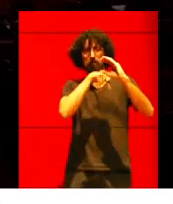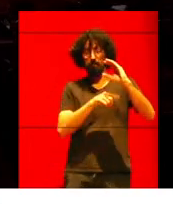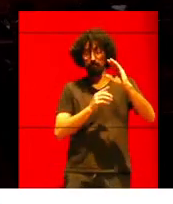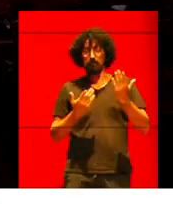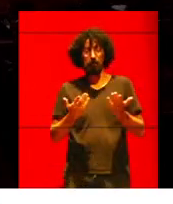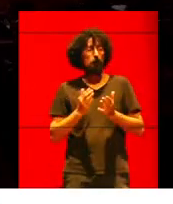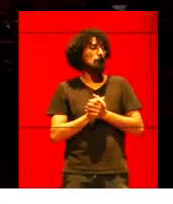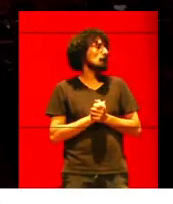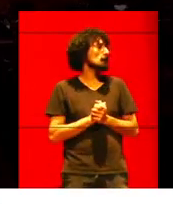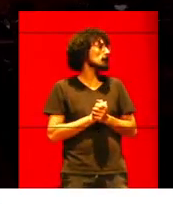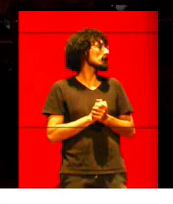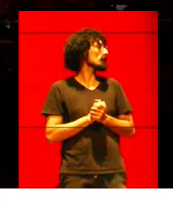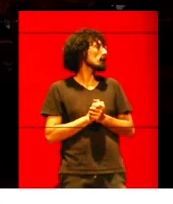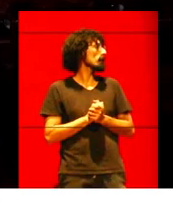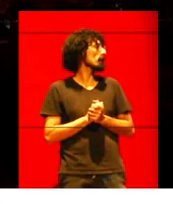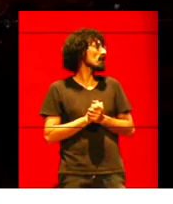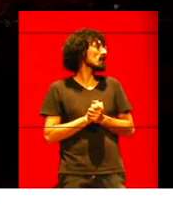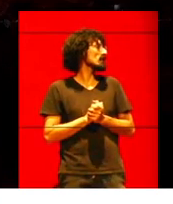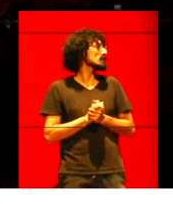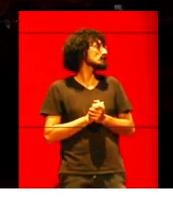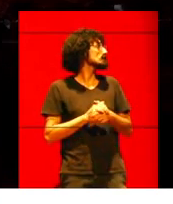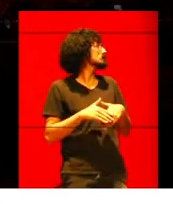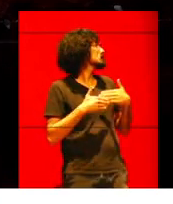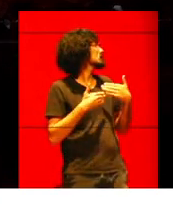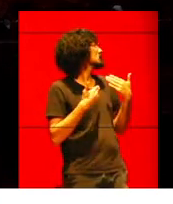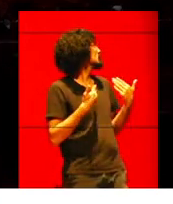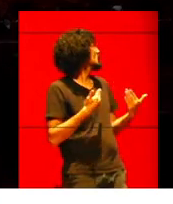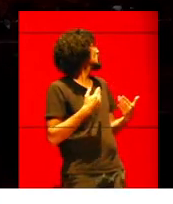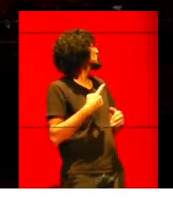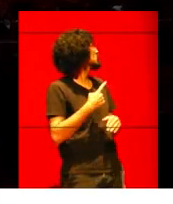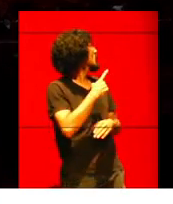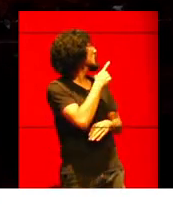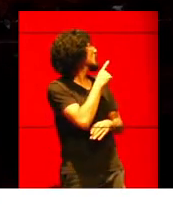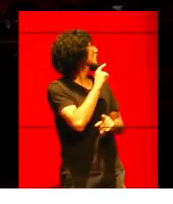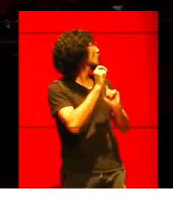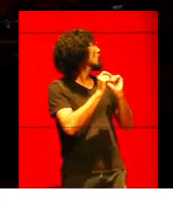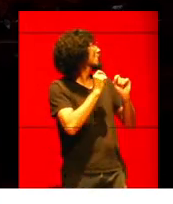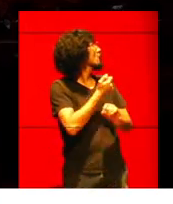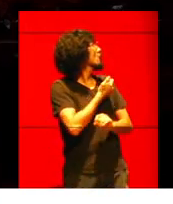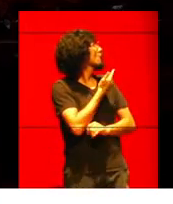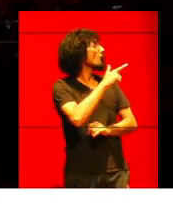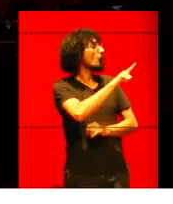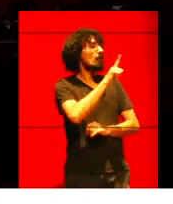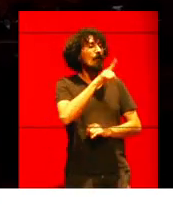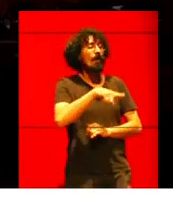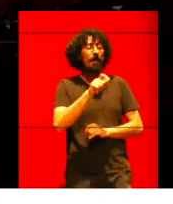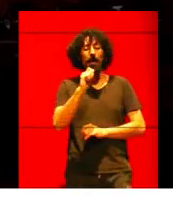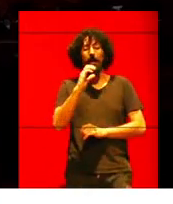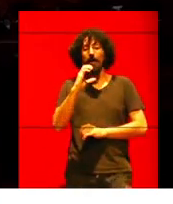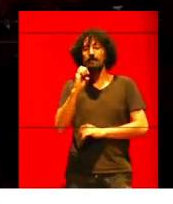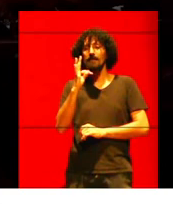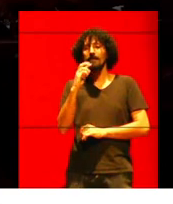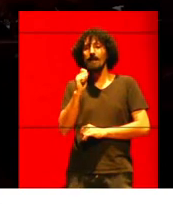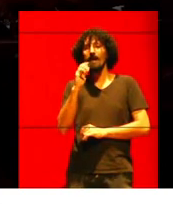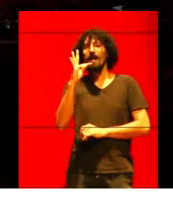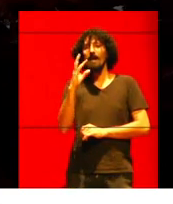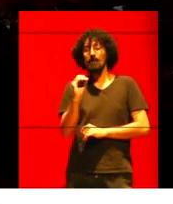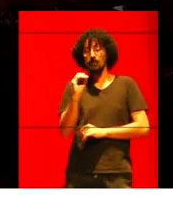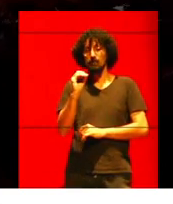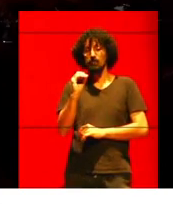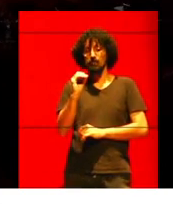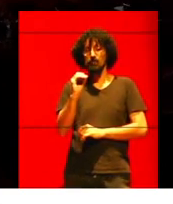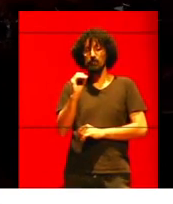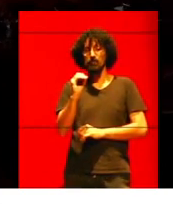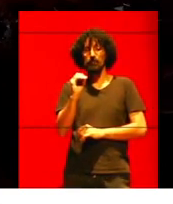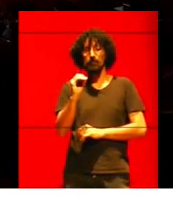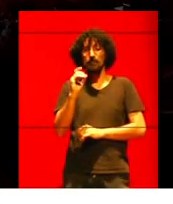por aqui, né? É, o outro composto ali, pessoal, acetato também, acetato